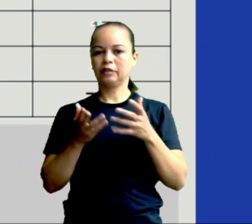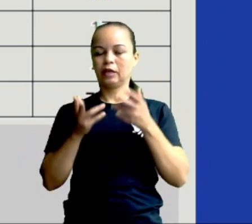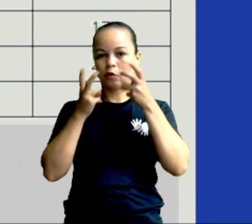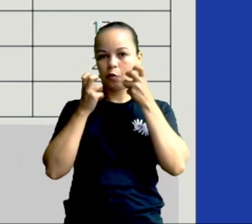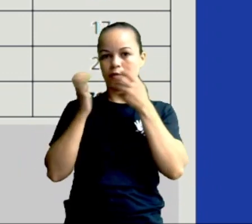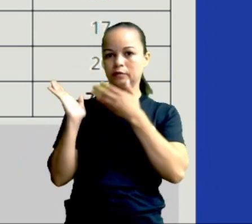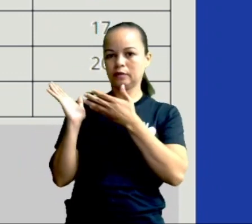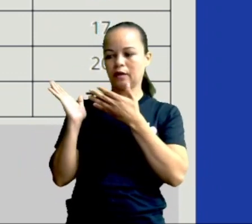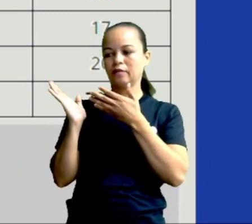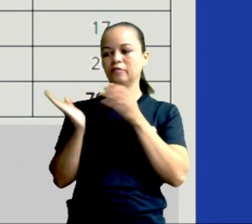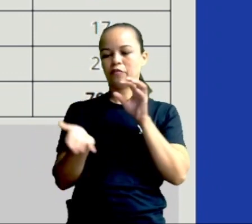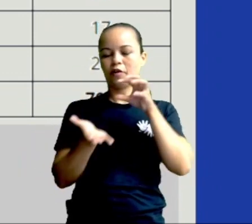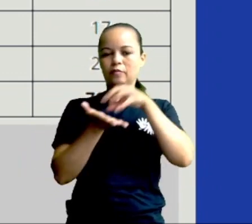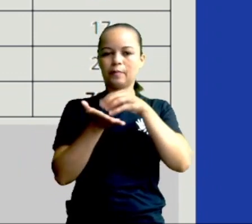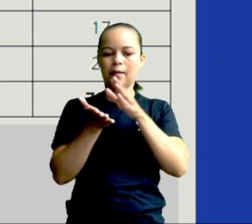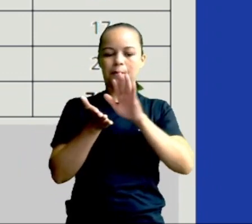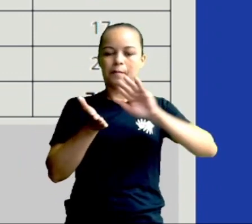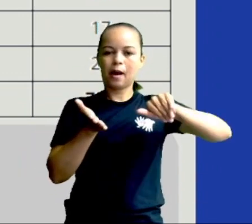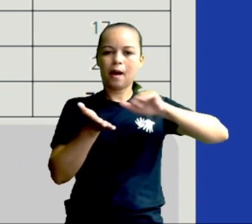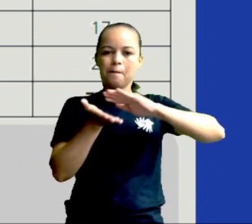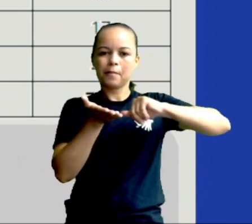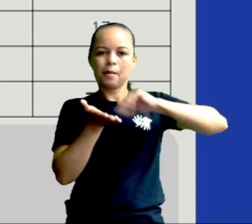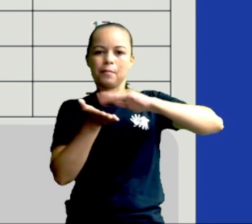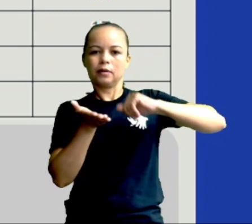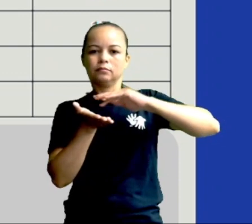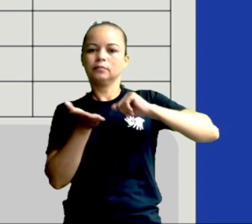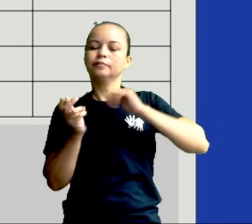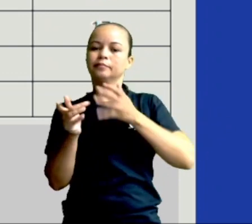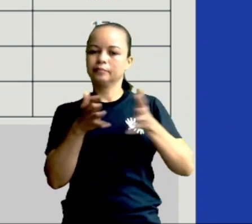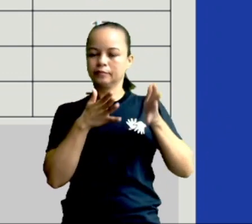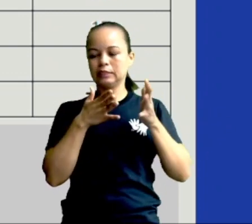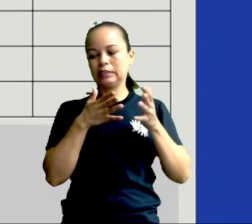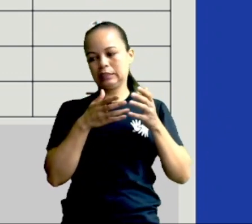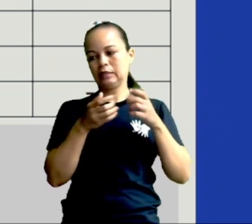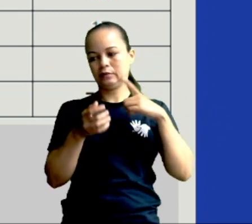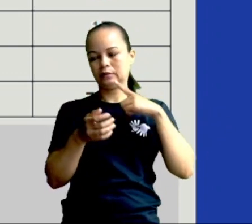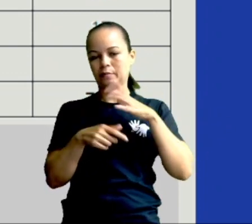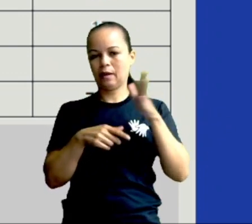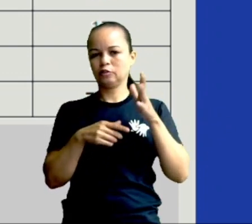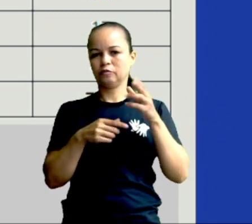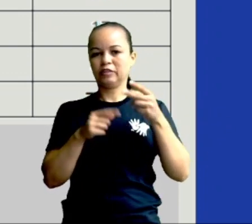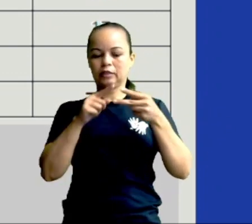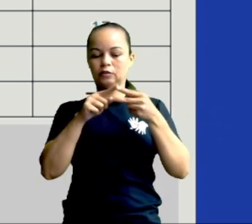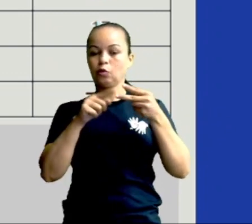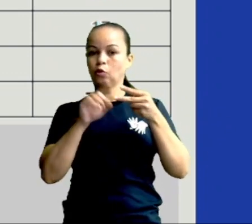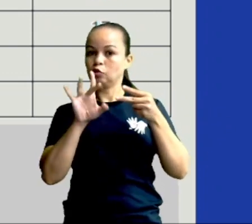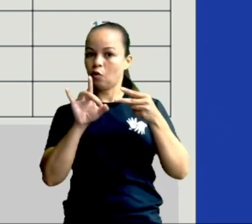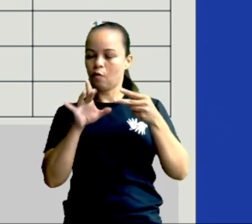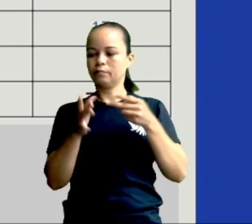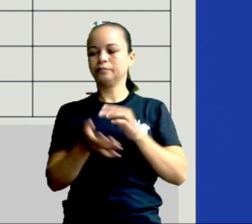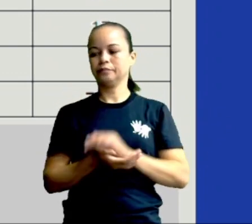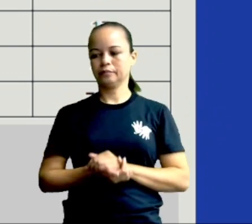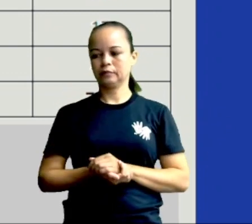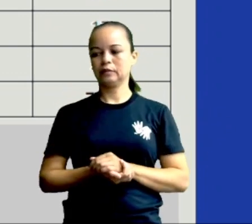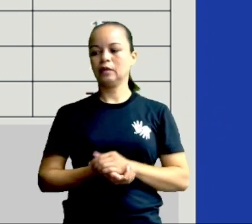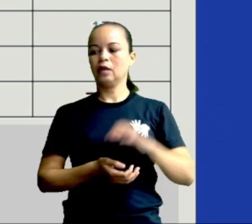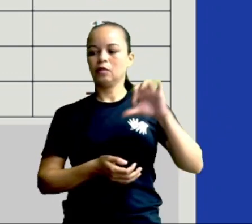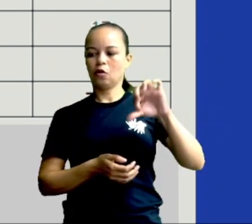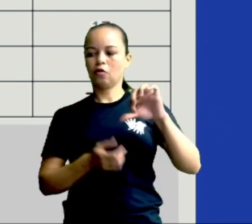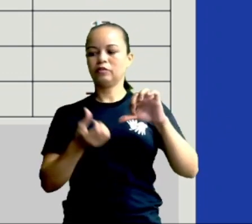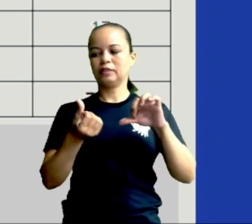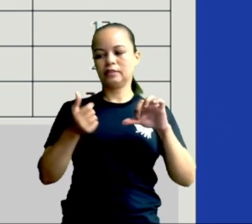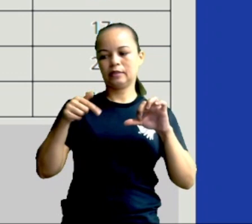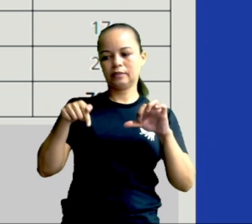com os centrais. Vamos eliminando ainda, que ainda tem mais aí para ser eliminado, para ficar só com 2. Então, 9,